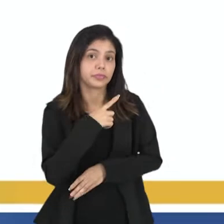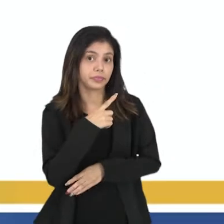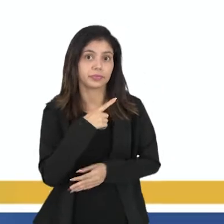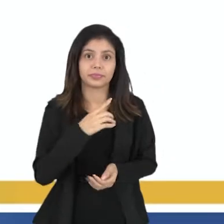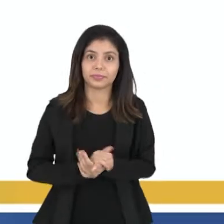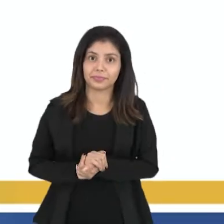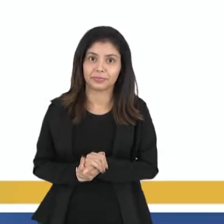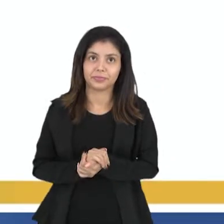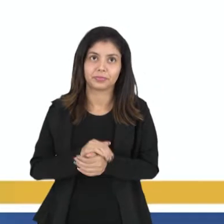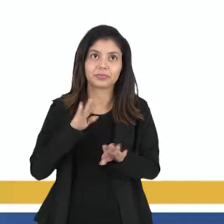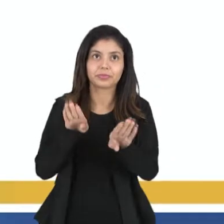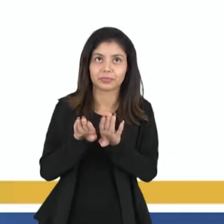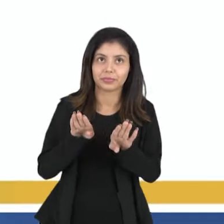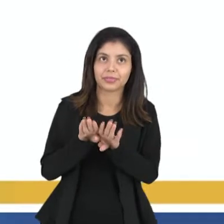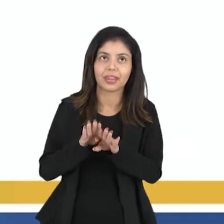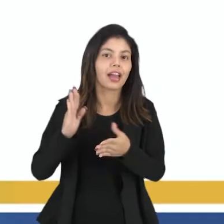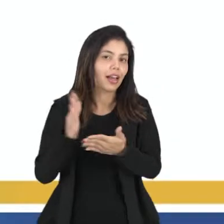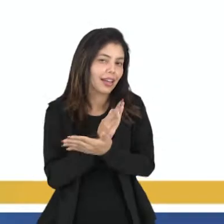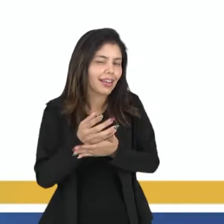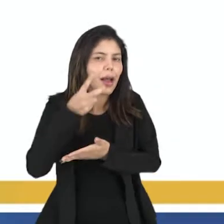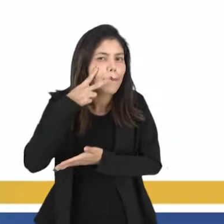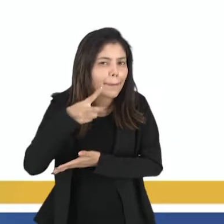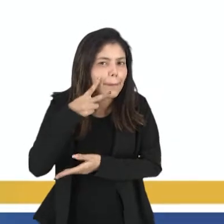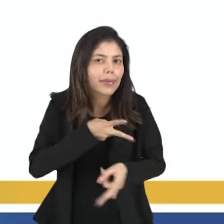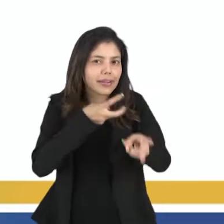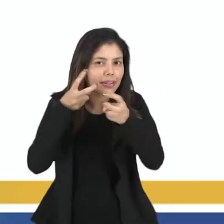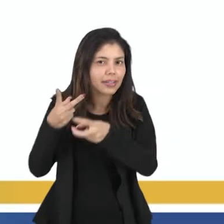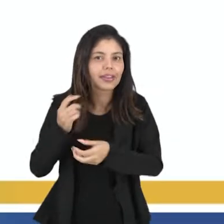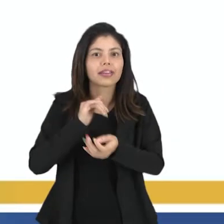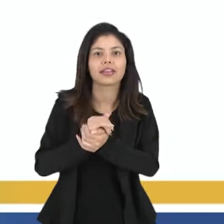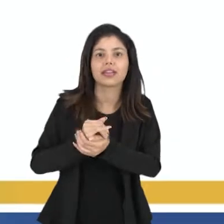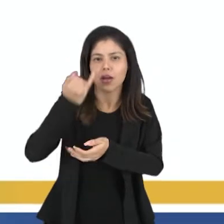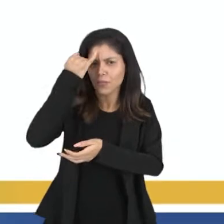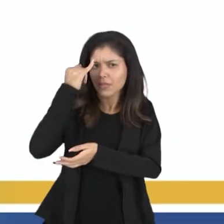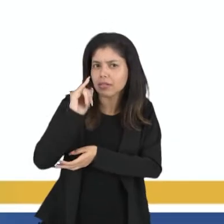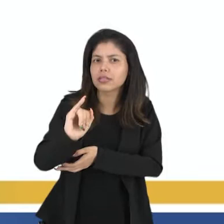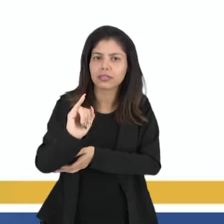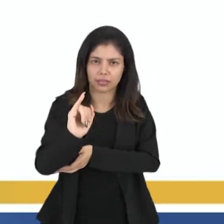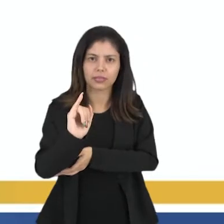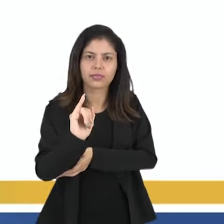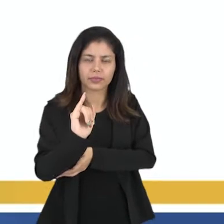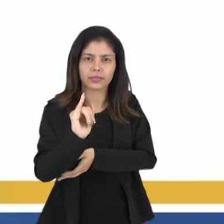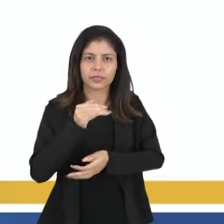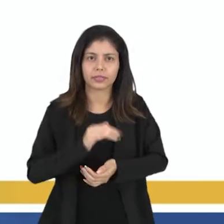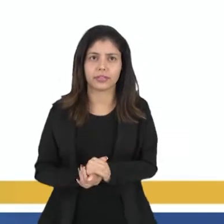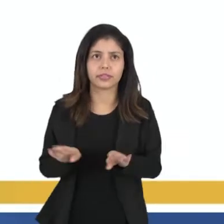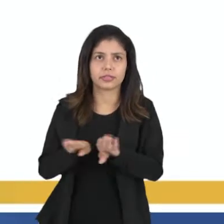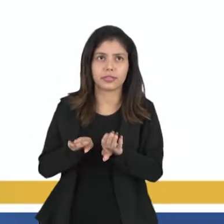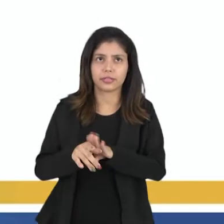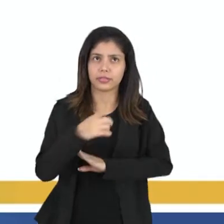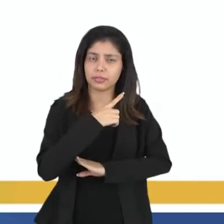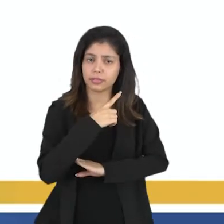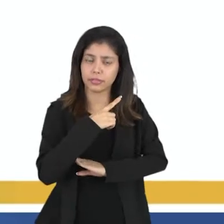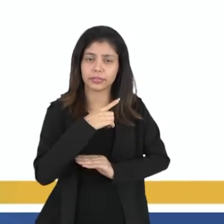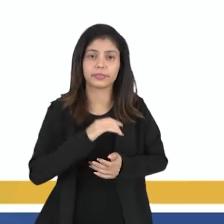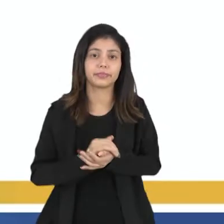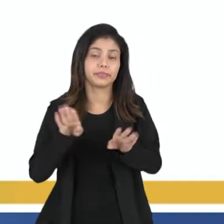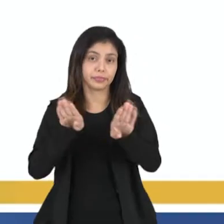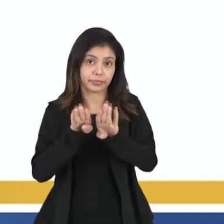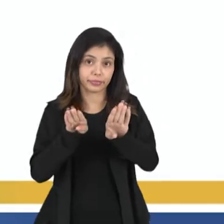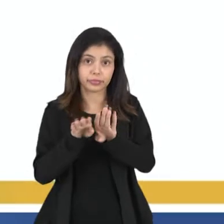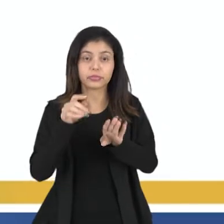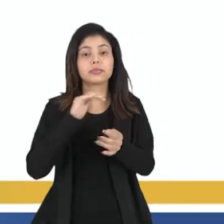sempre que alimentamos alguma suspeita de que uma ideia esteja sendo empregada sem nenhum